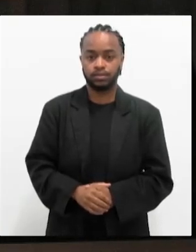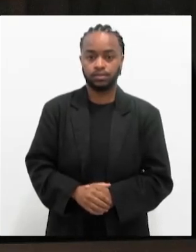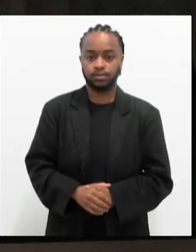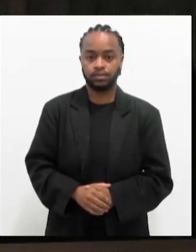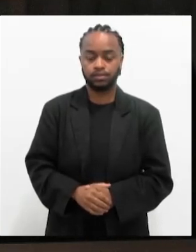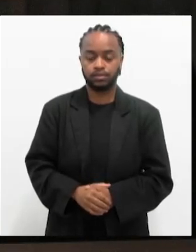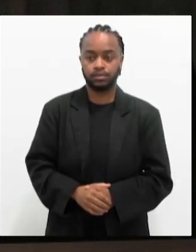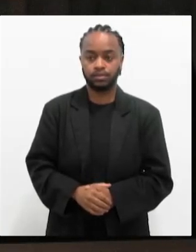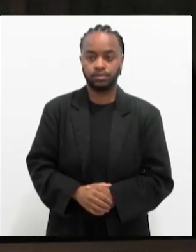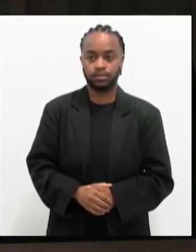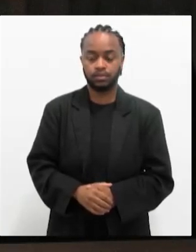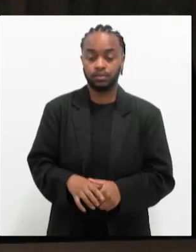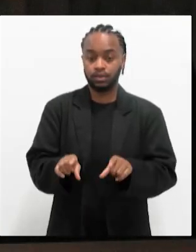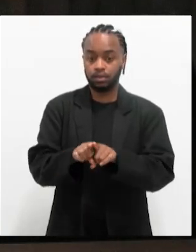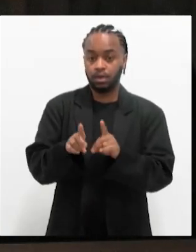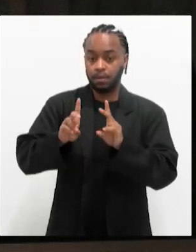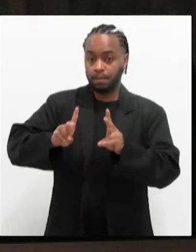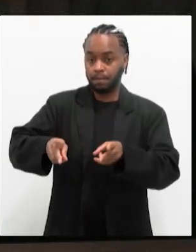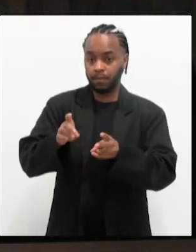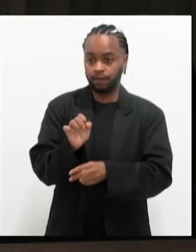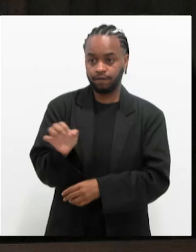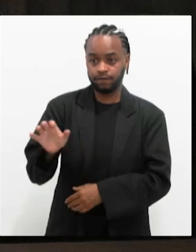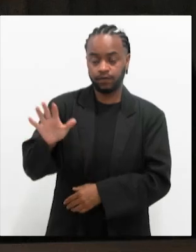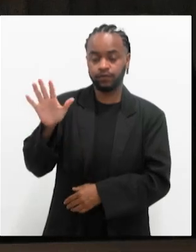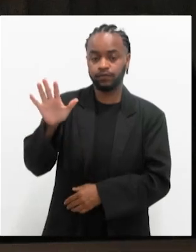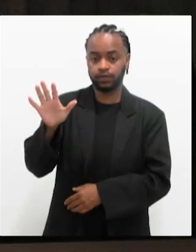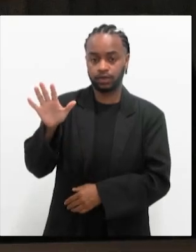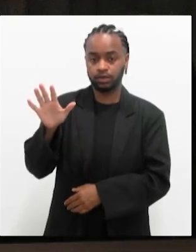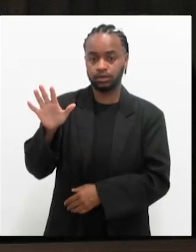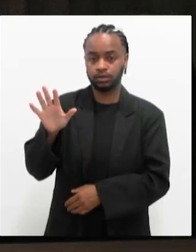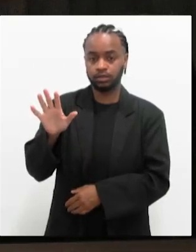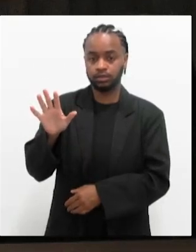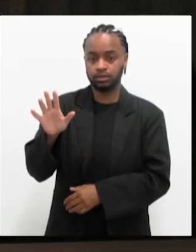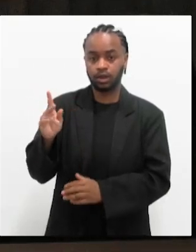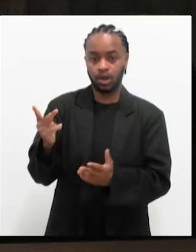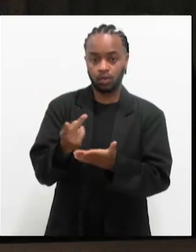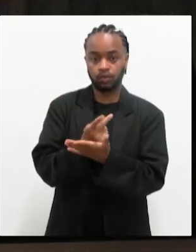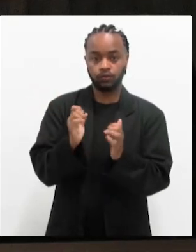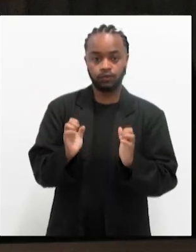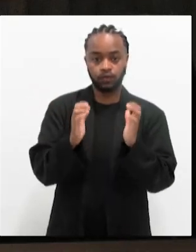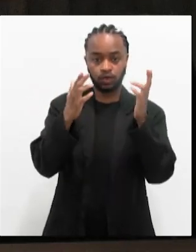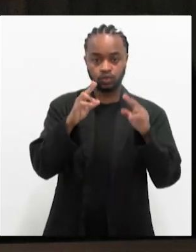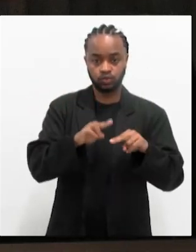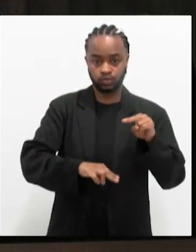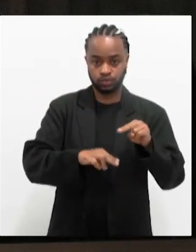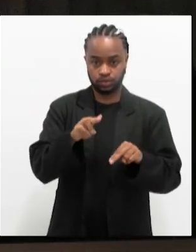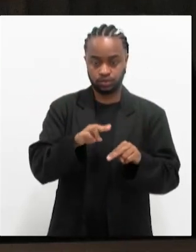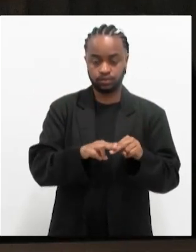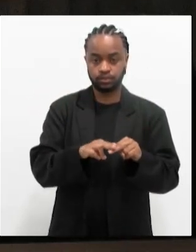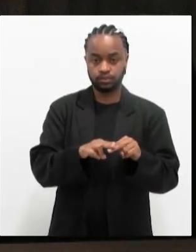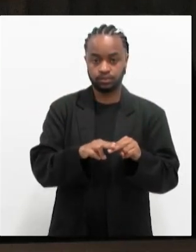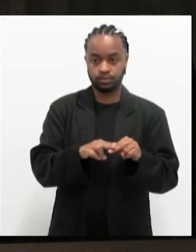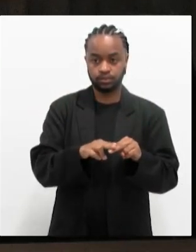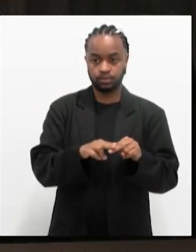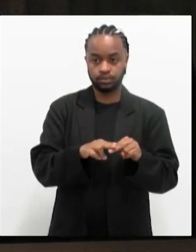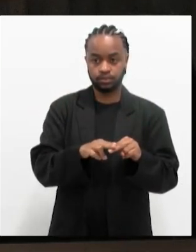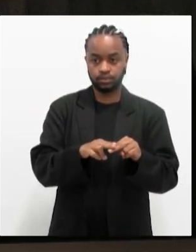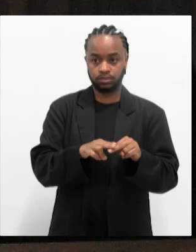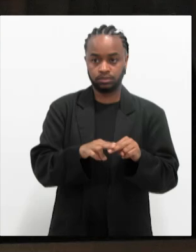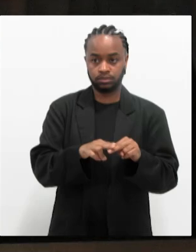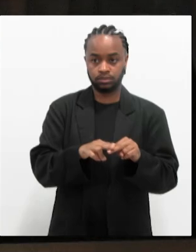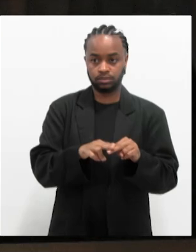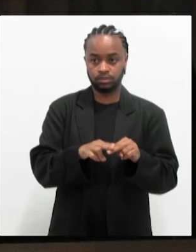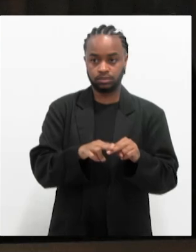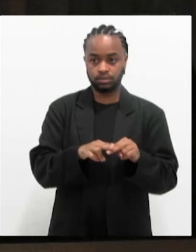Nessa mesma favela, senhor presidente, acontecia uma festa junina, que não tinham nada a opor